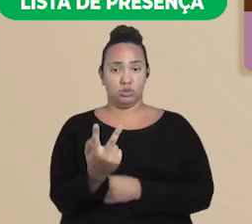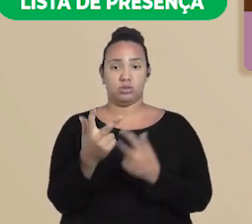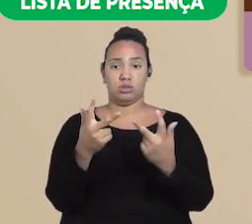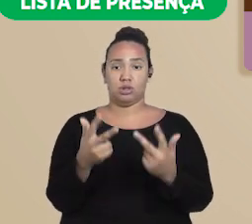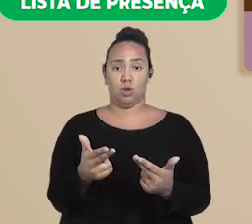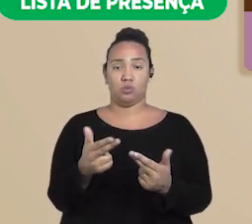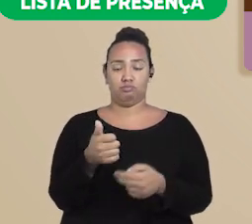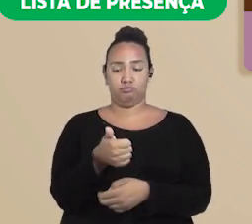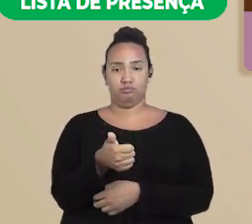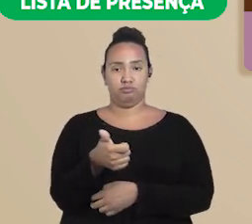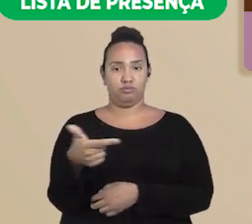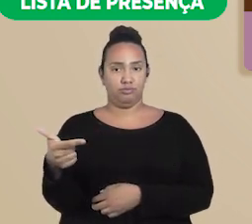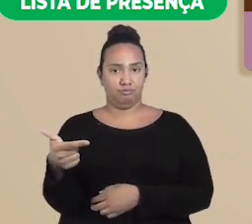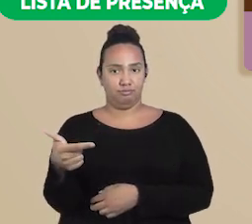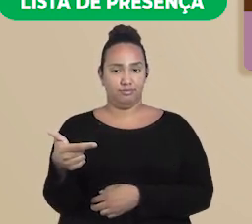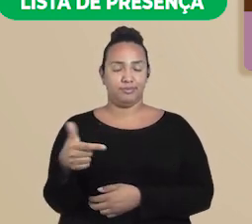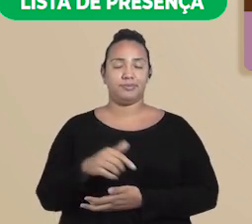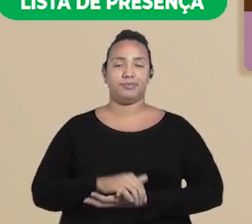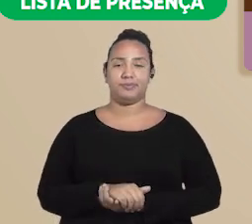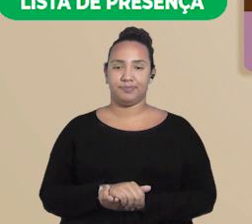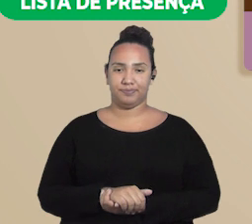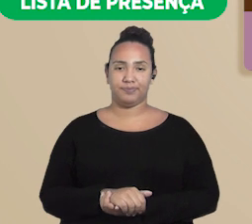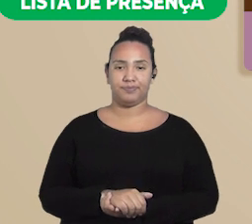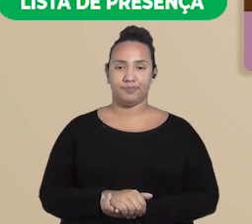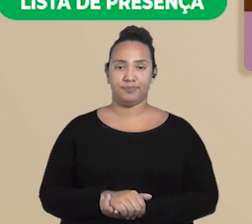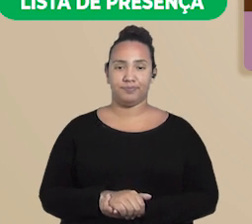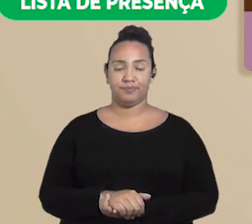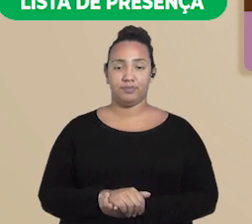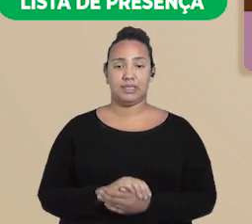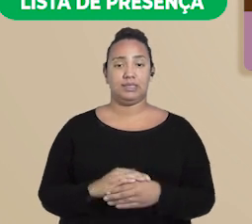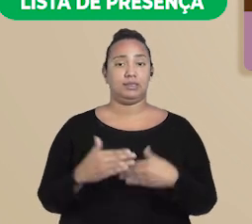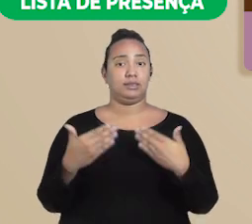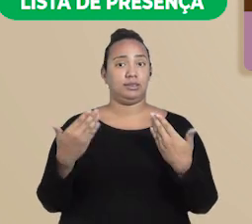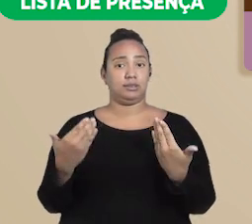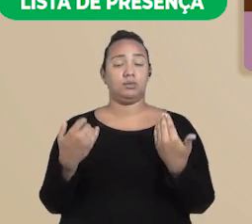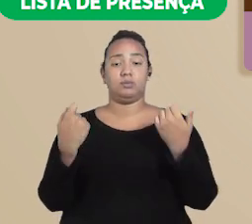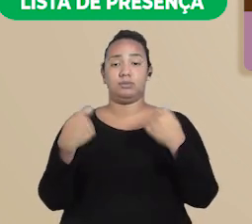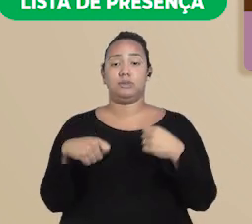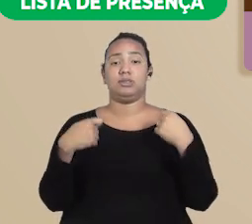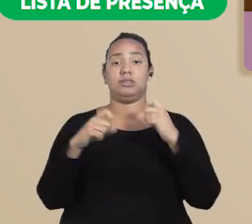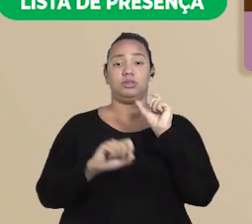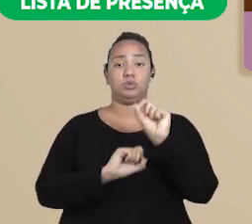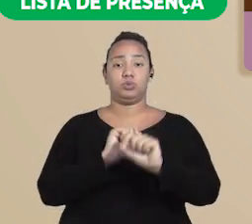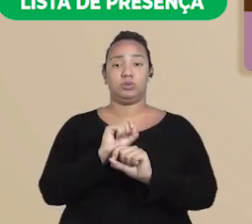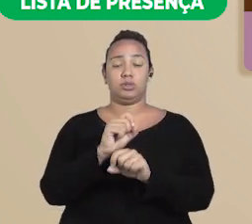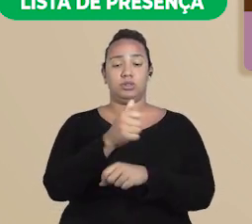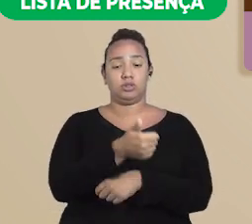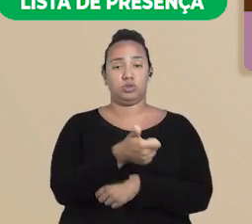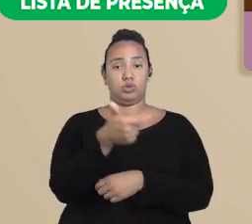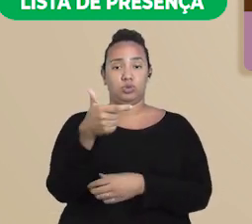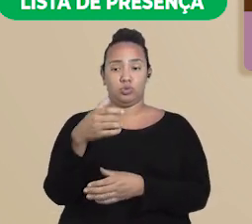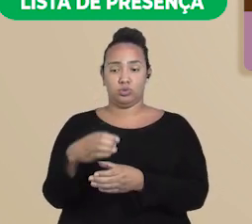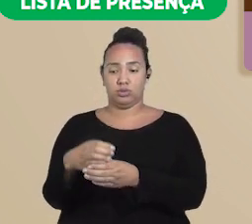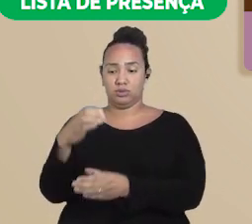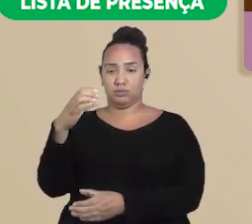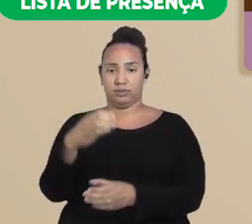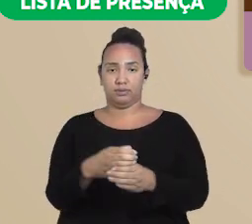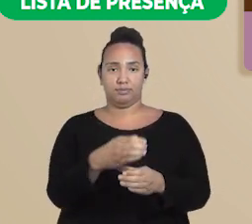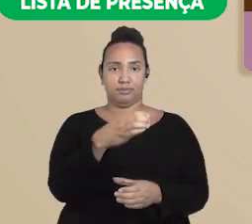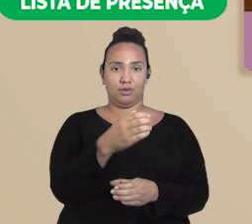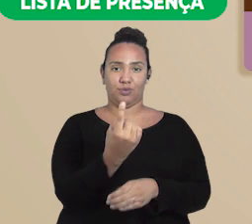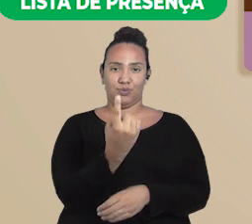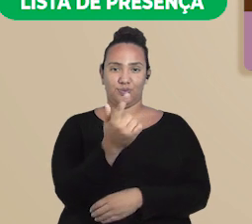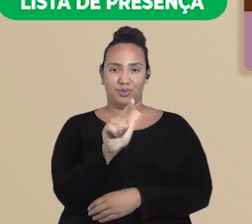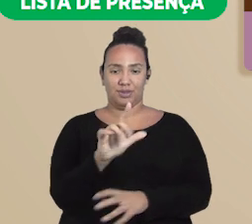2 litros, nós temos no total 12 litros. Logo, precisaremos de 12 jarras